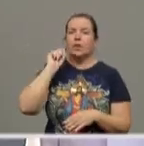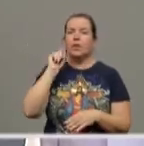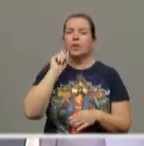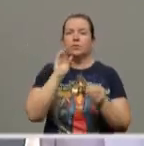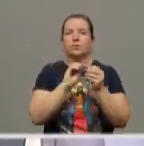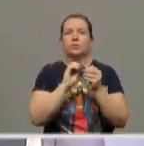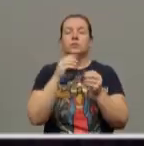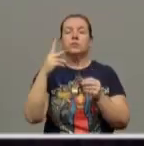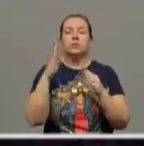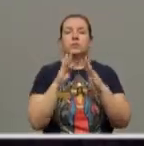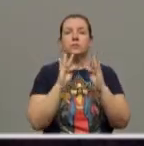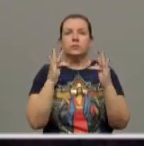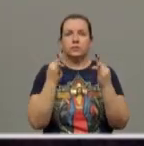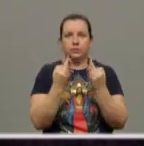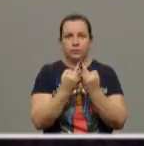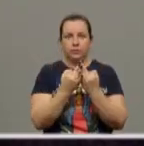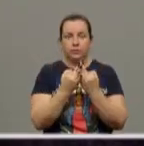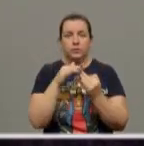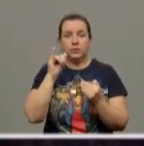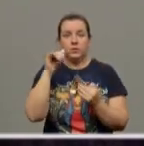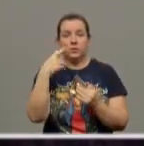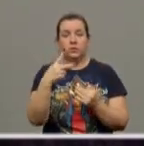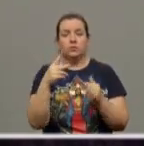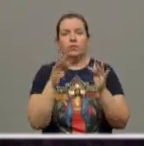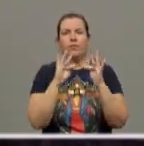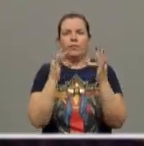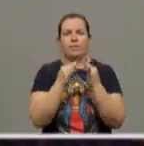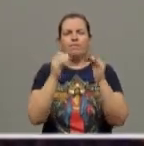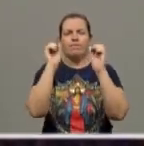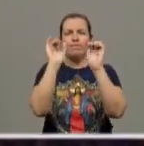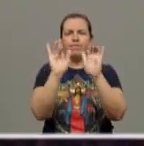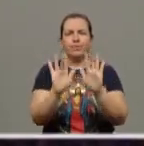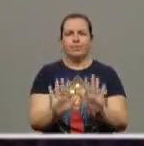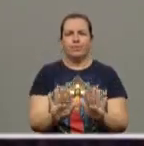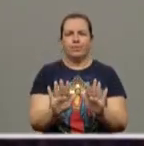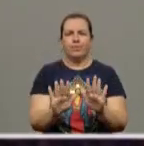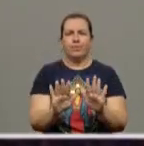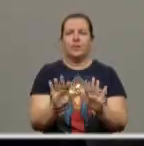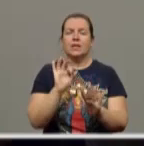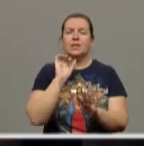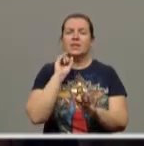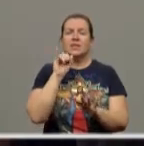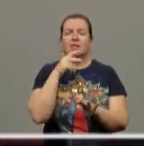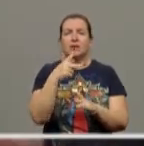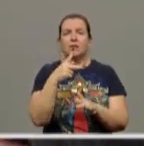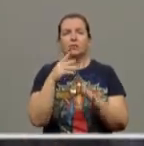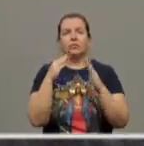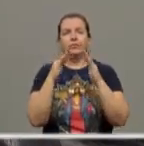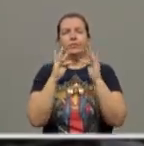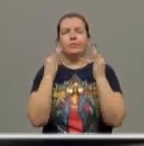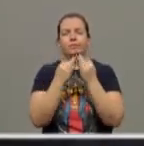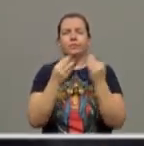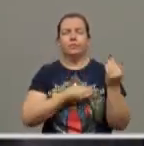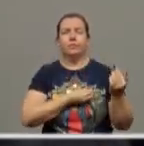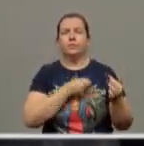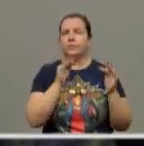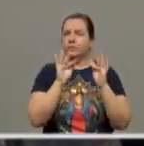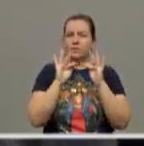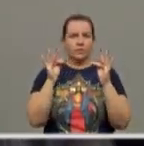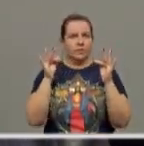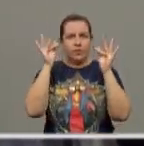família, se a sua família é uma bênção, se a sua família vive feliz, não